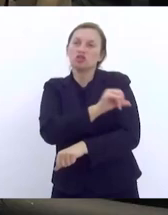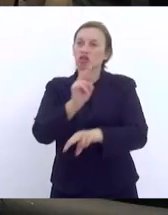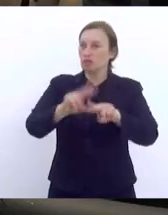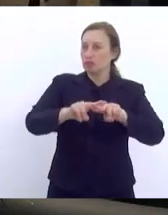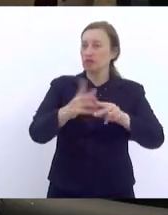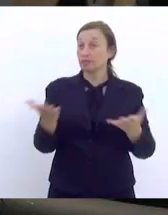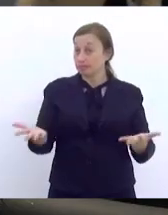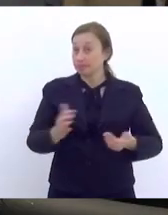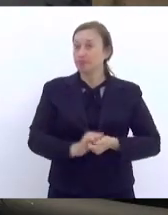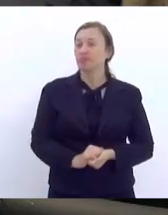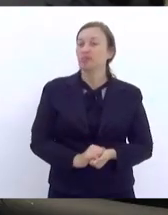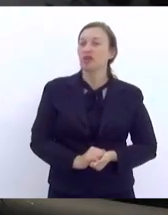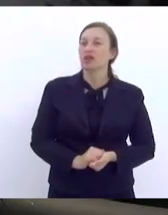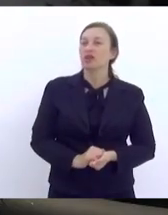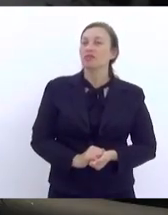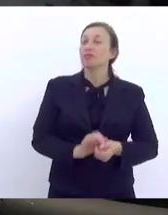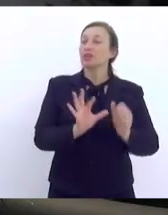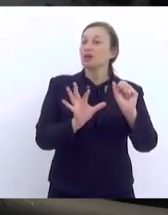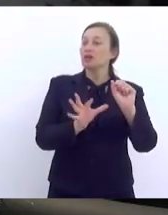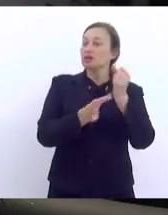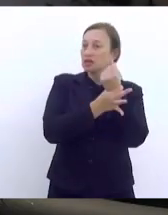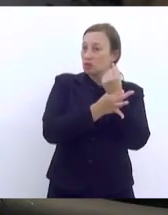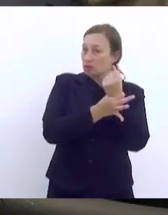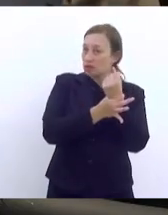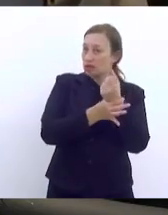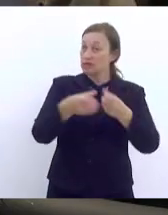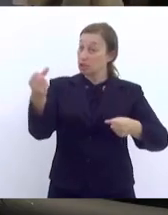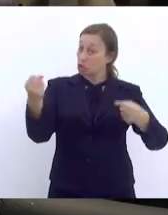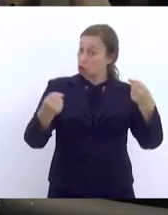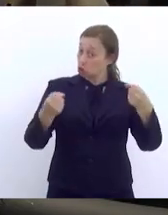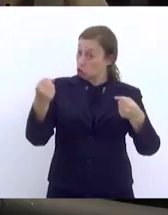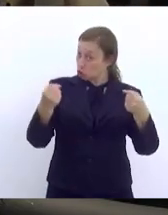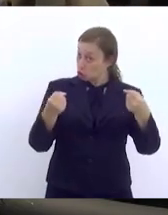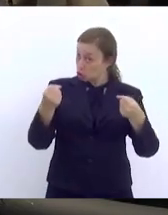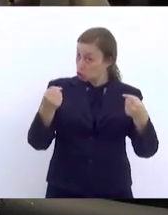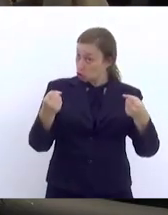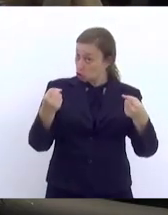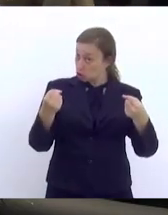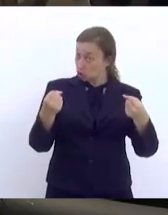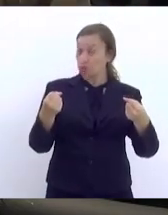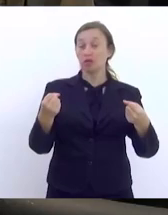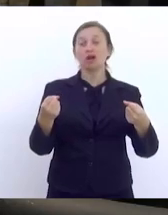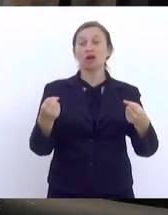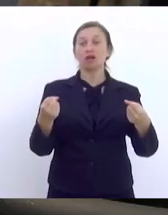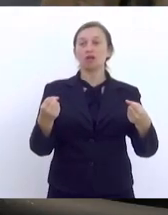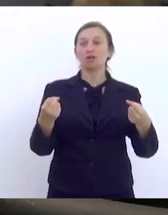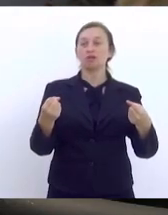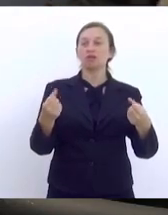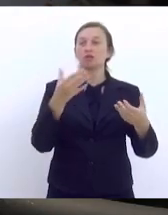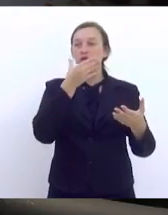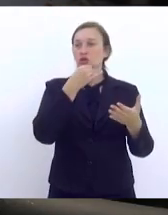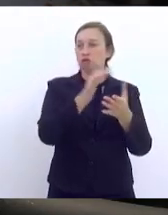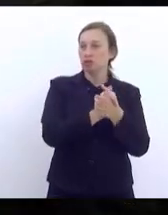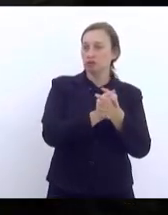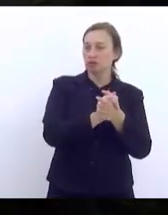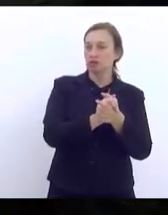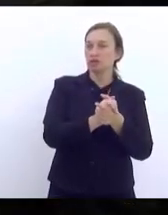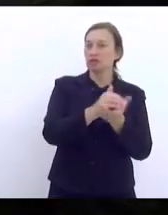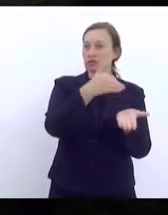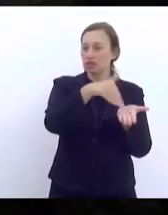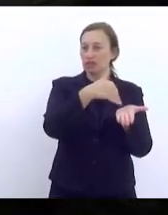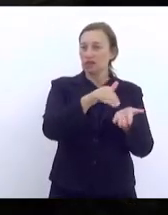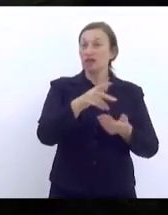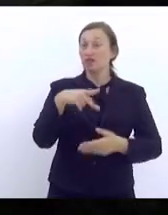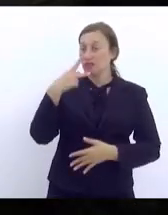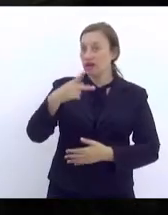um dos agentes que dirige o marido da secretária Deputado Rodrigo Amorim falou o seguinte